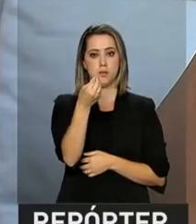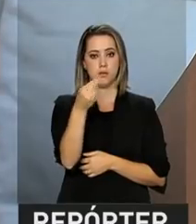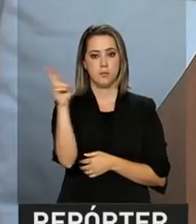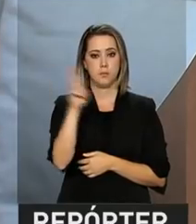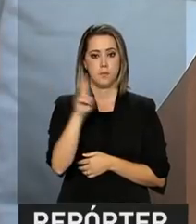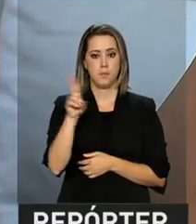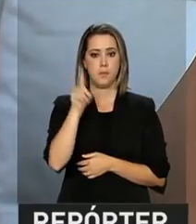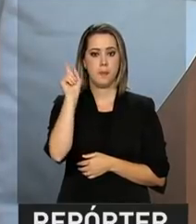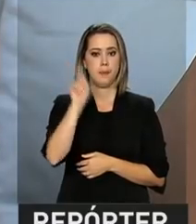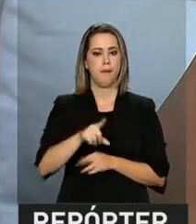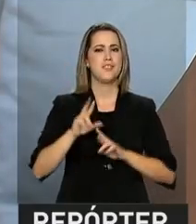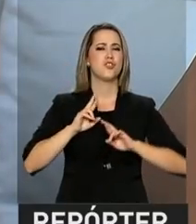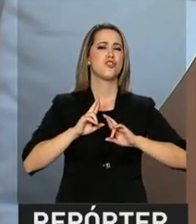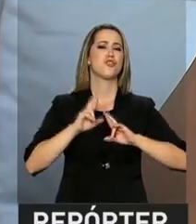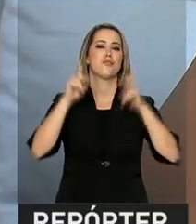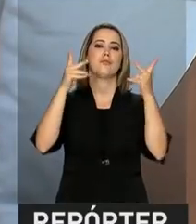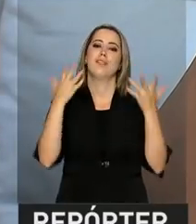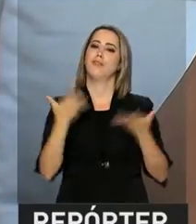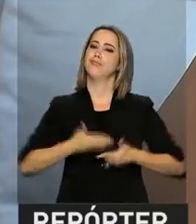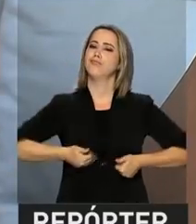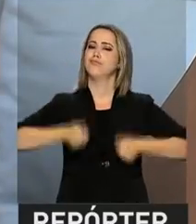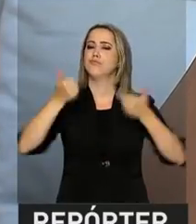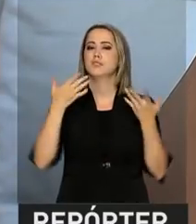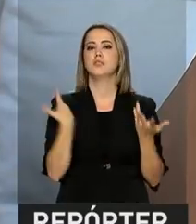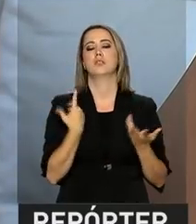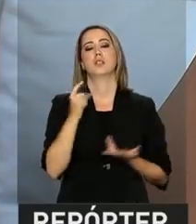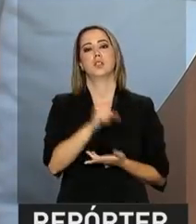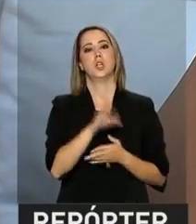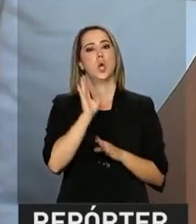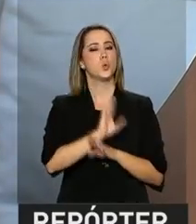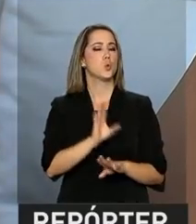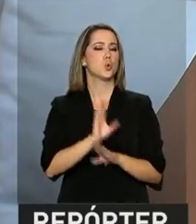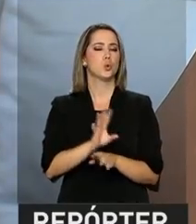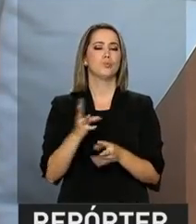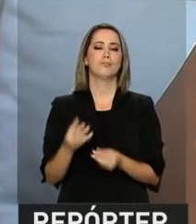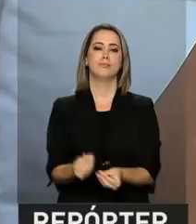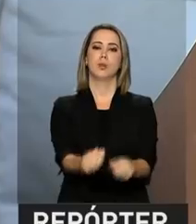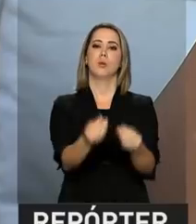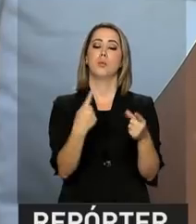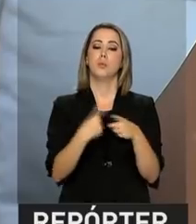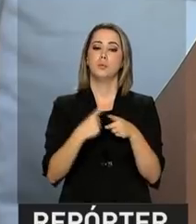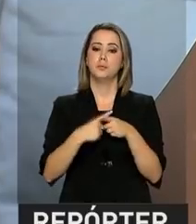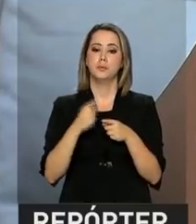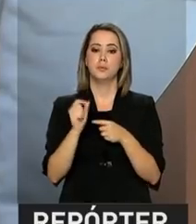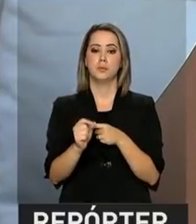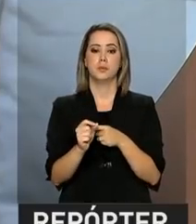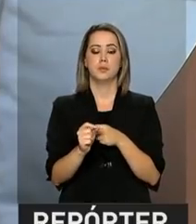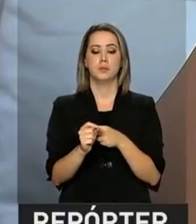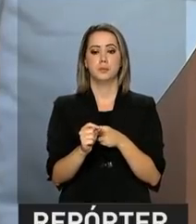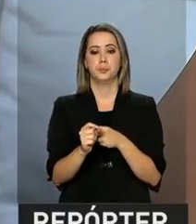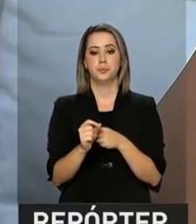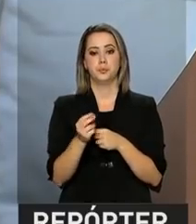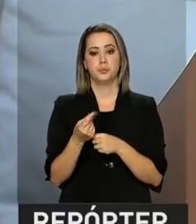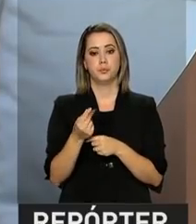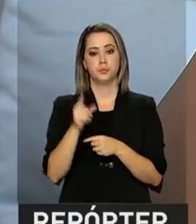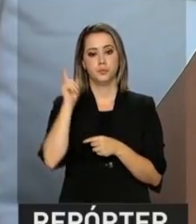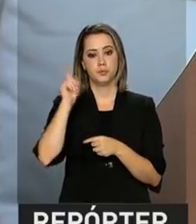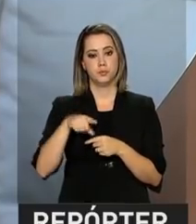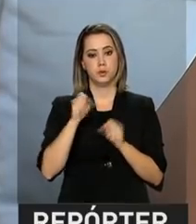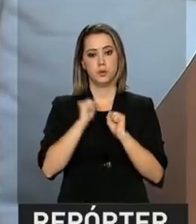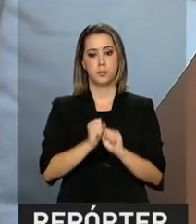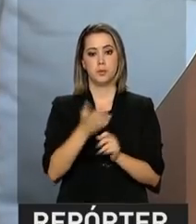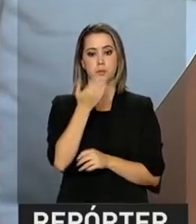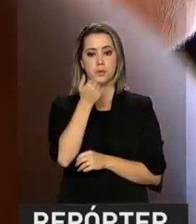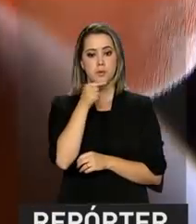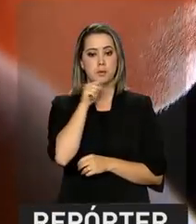R$360. Gente, isso faz muita diferença para mim. Faz muita diferença. Ajuda muito porque esse dinheiro é a garantia do